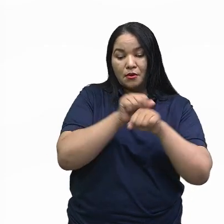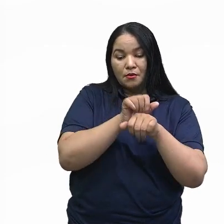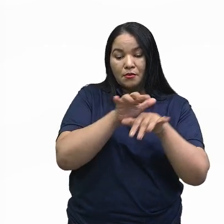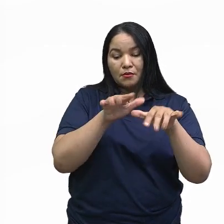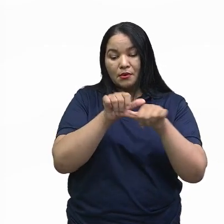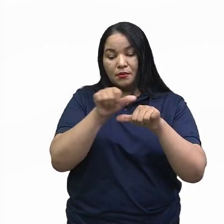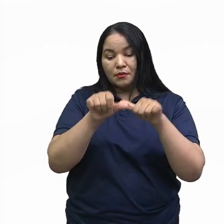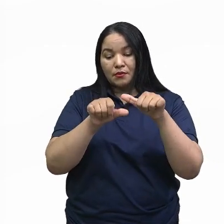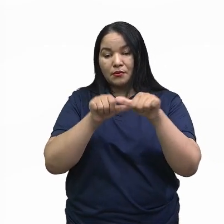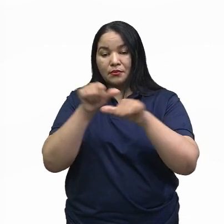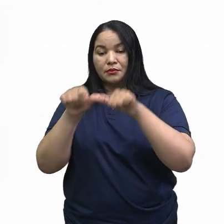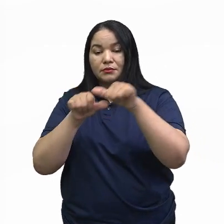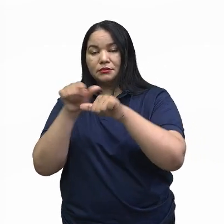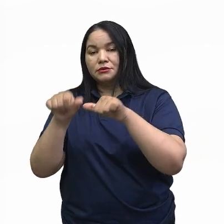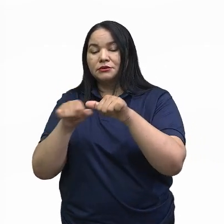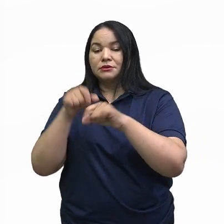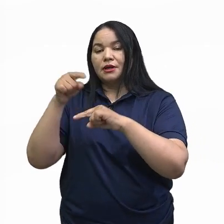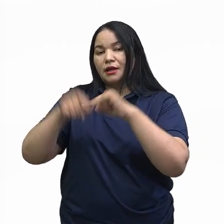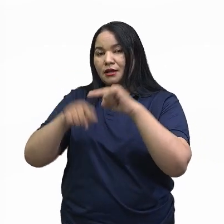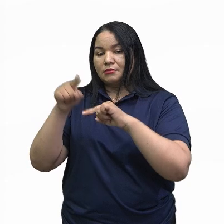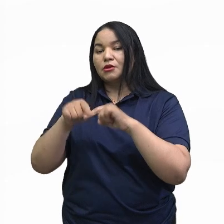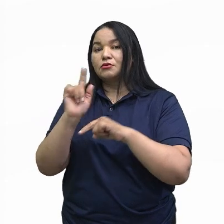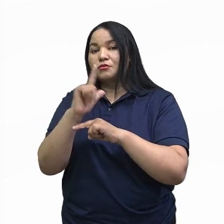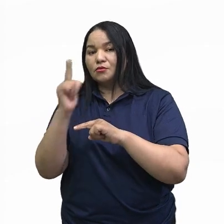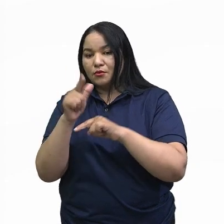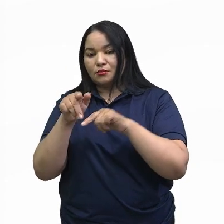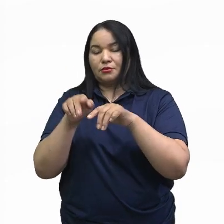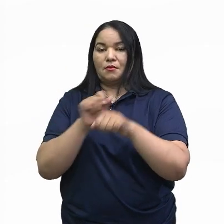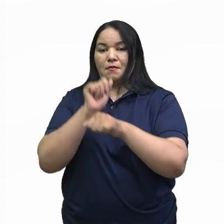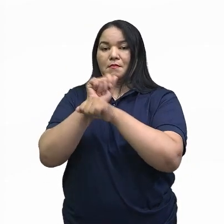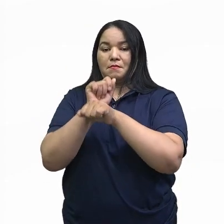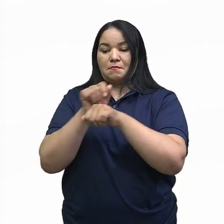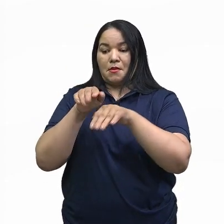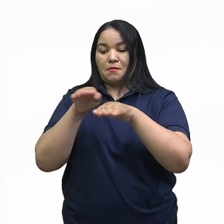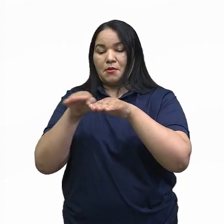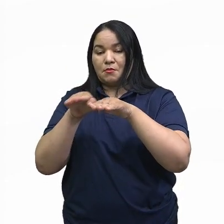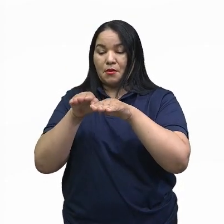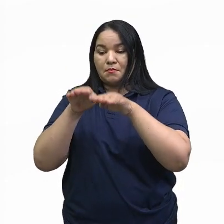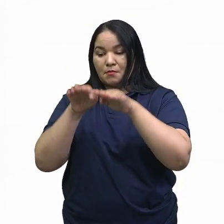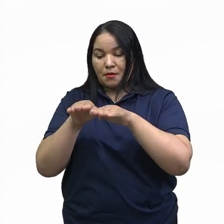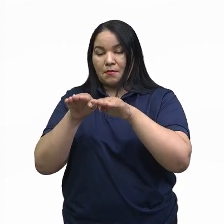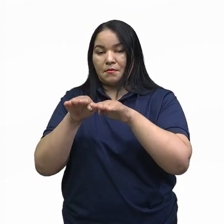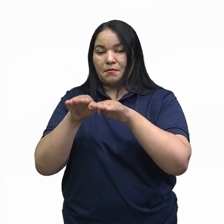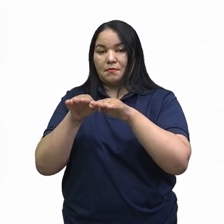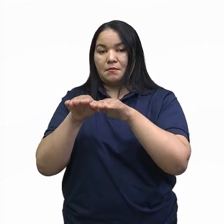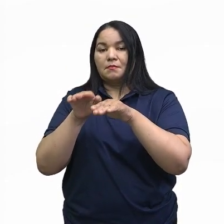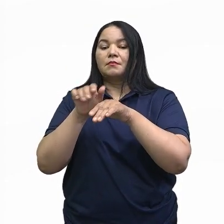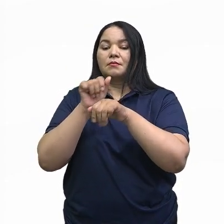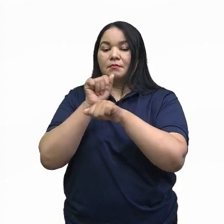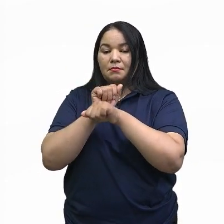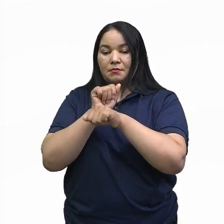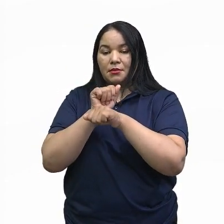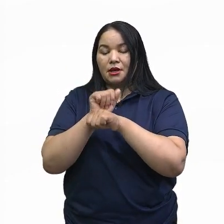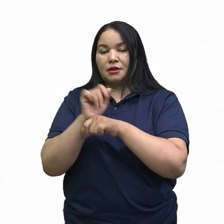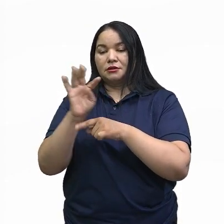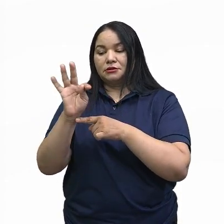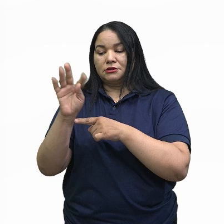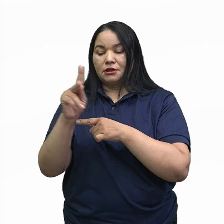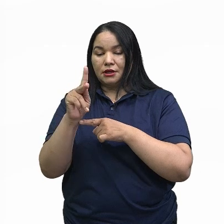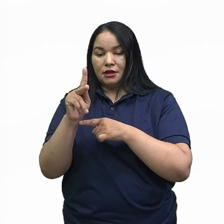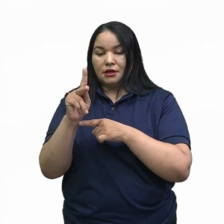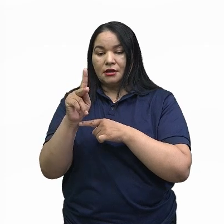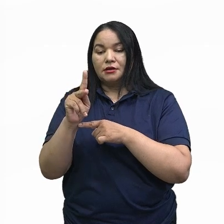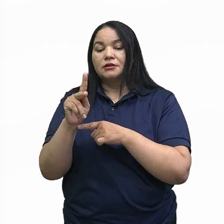se transforma em um outro elemento que tem mais estabilidade atômica, né? Um elemento estável, tá? E aí o tório